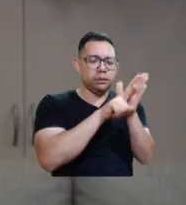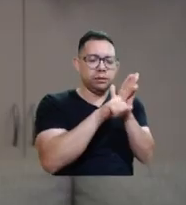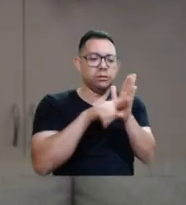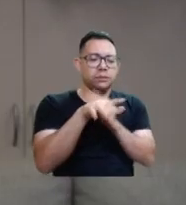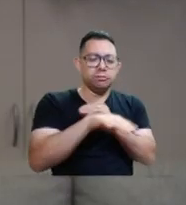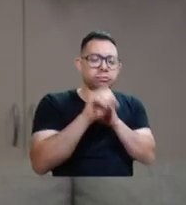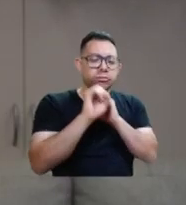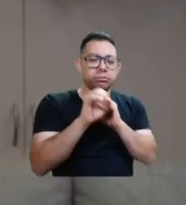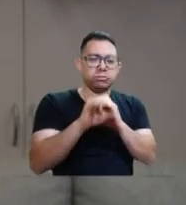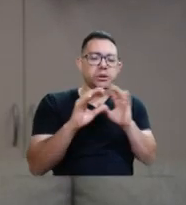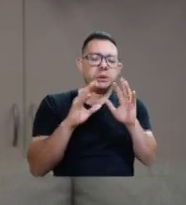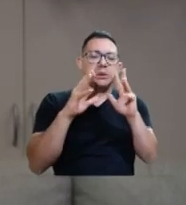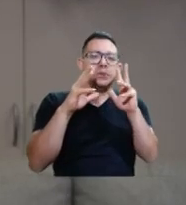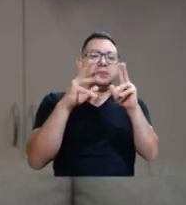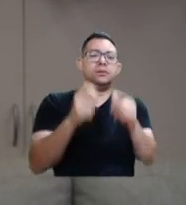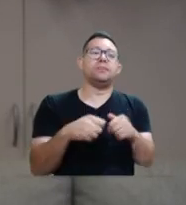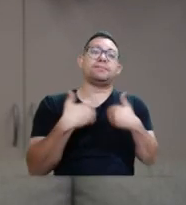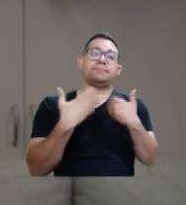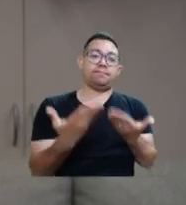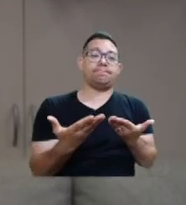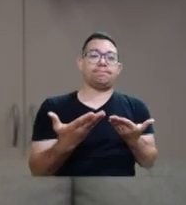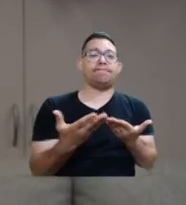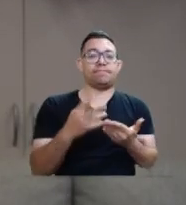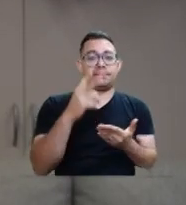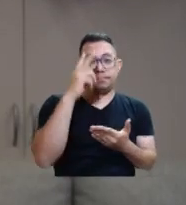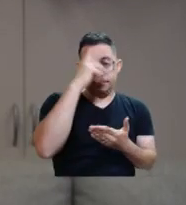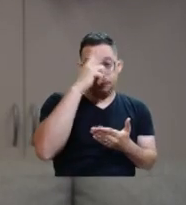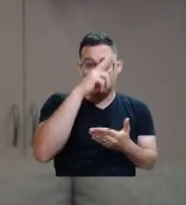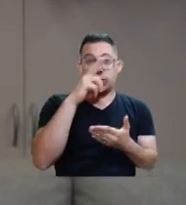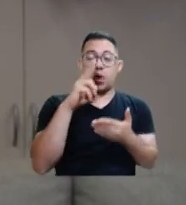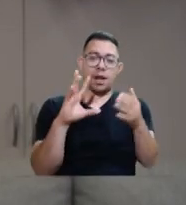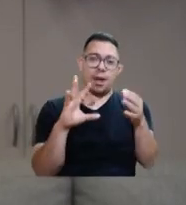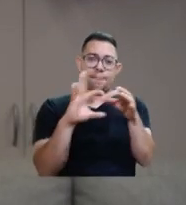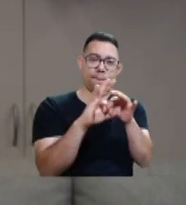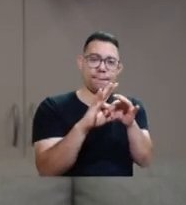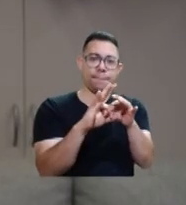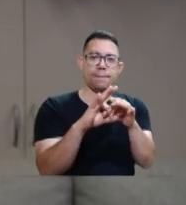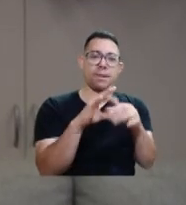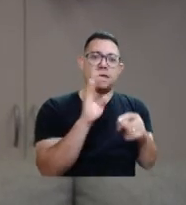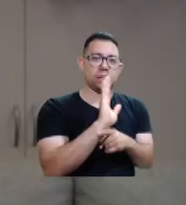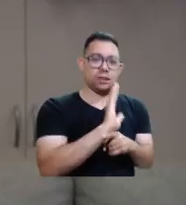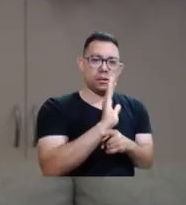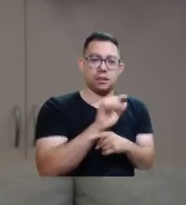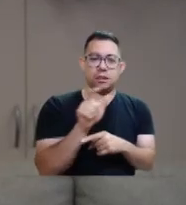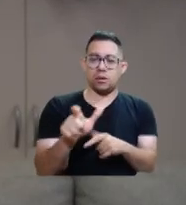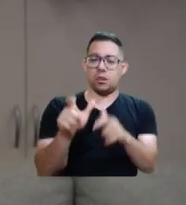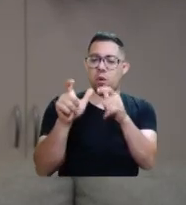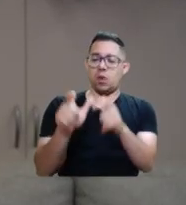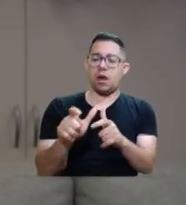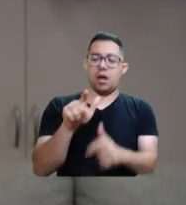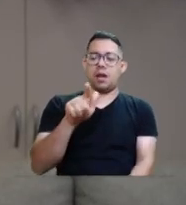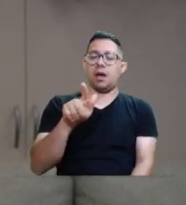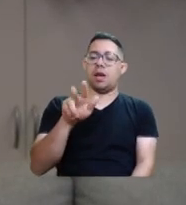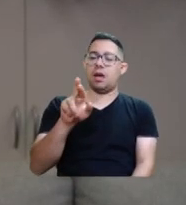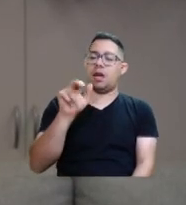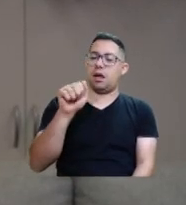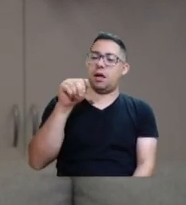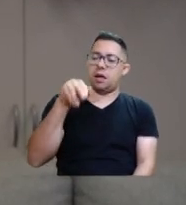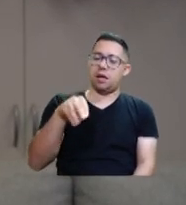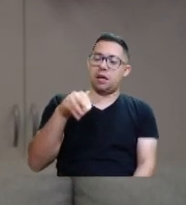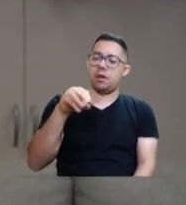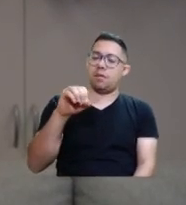critérios de fonte de informação, de educação. Então, assim, na realidade, essa ligação